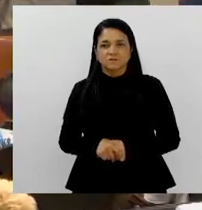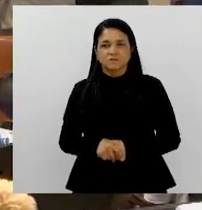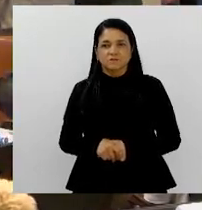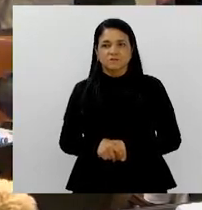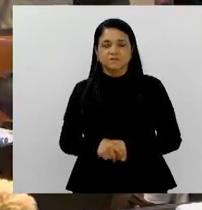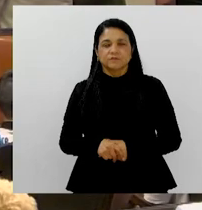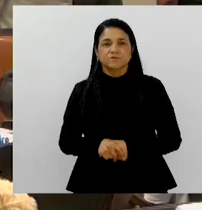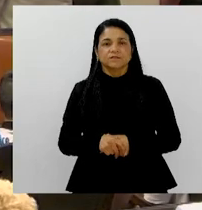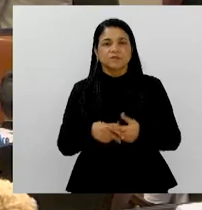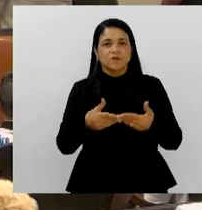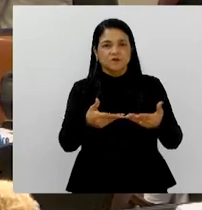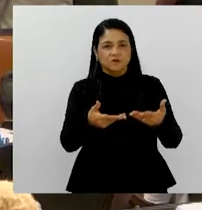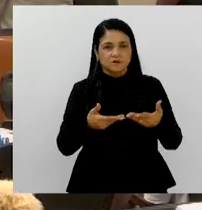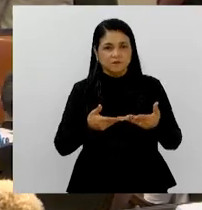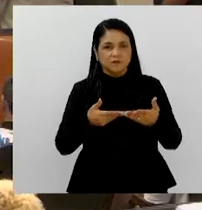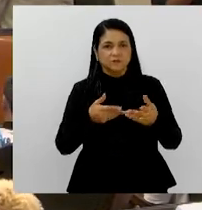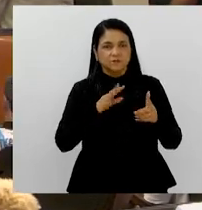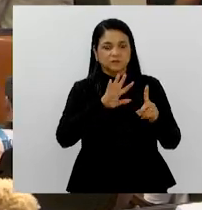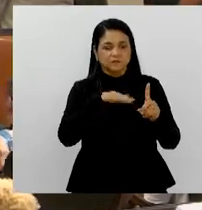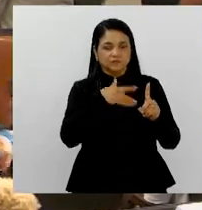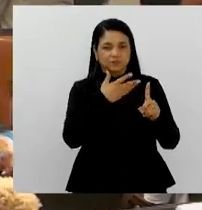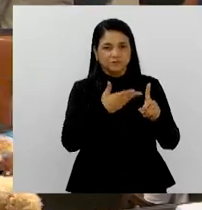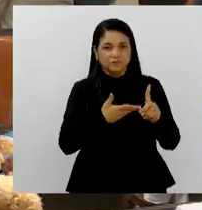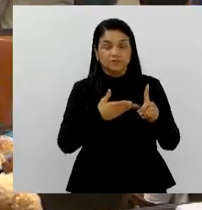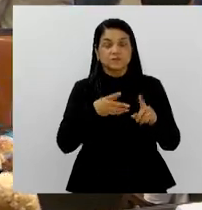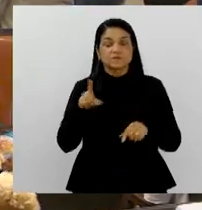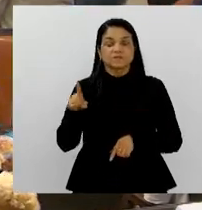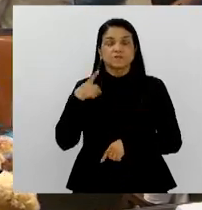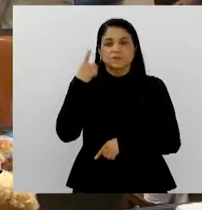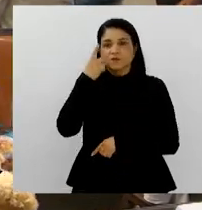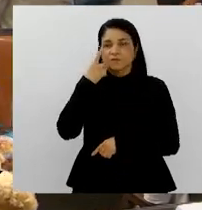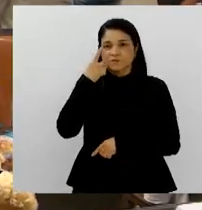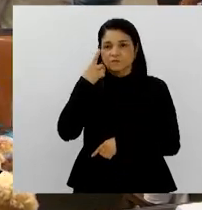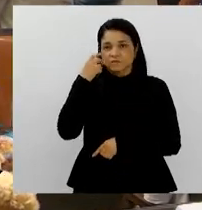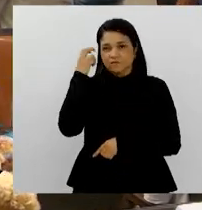Convidamos também para a entrega a deputada estadual Verônica Lima.